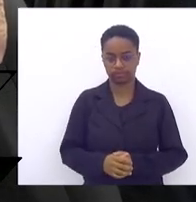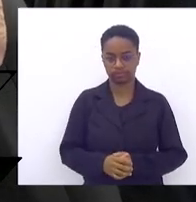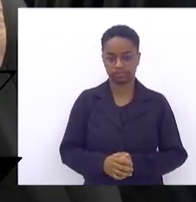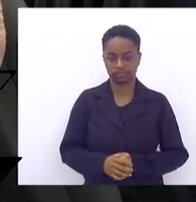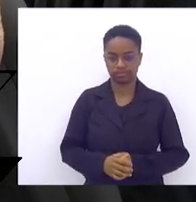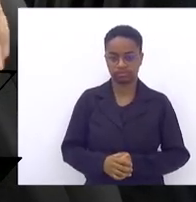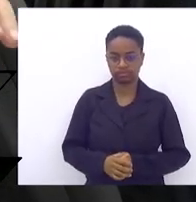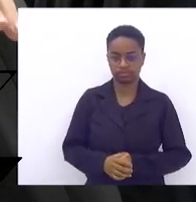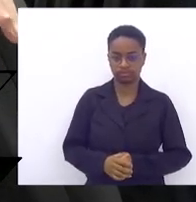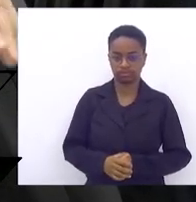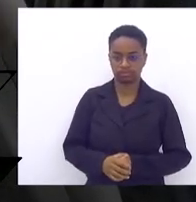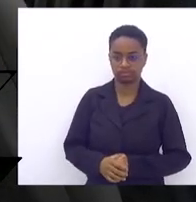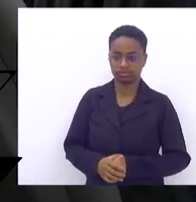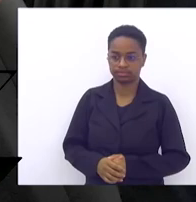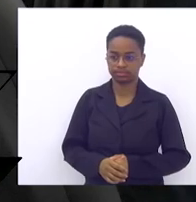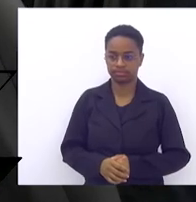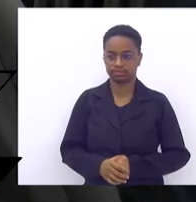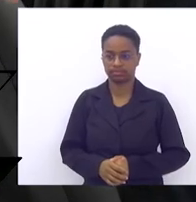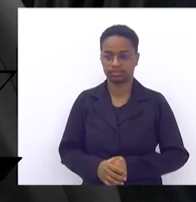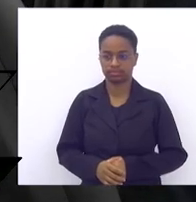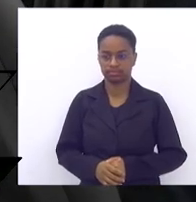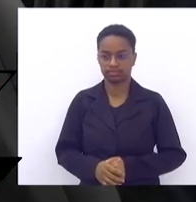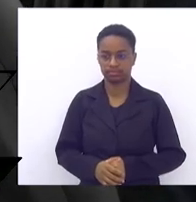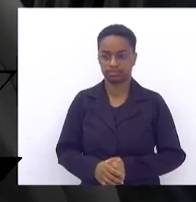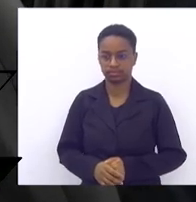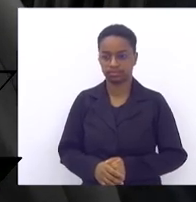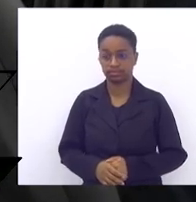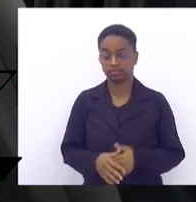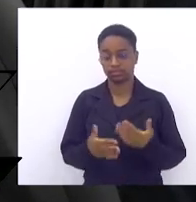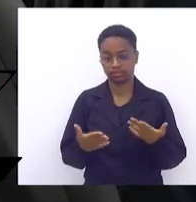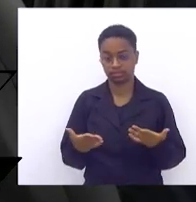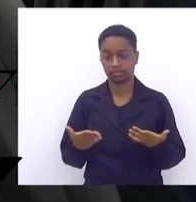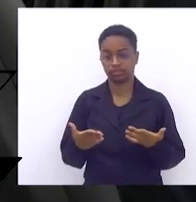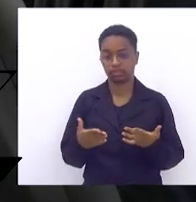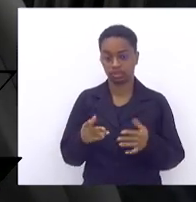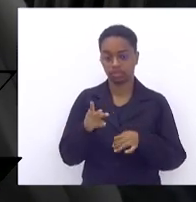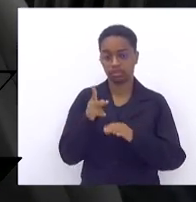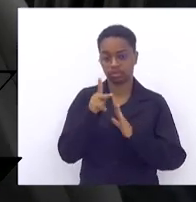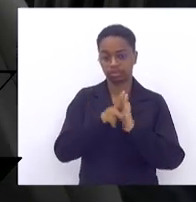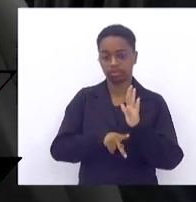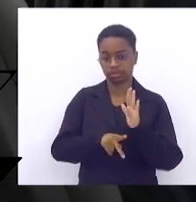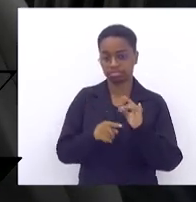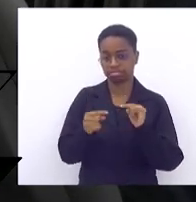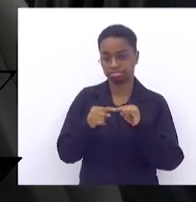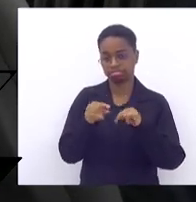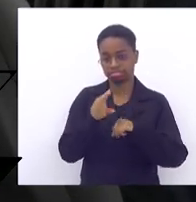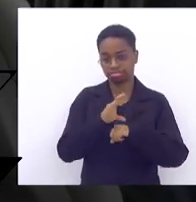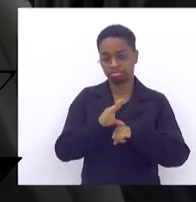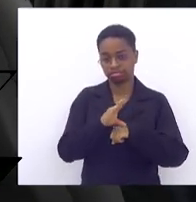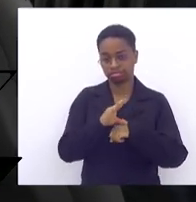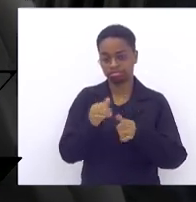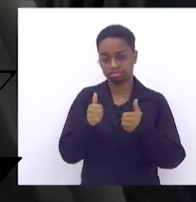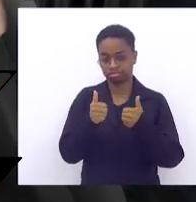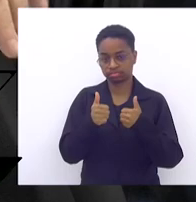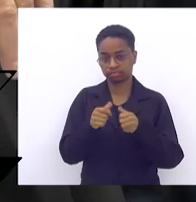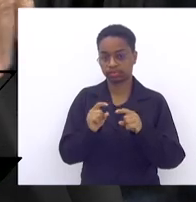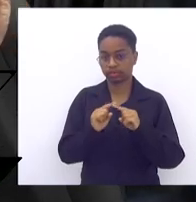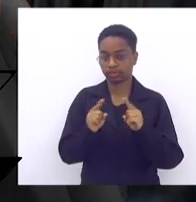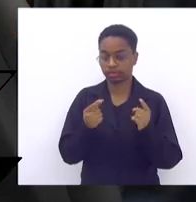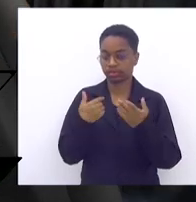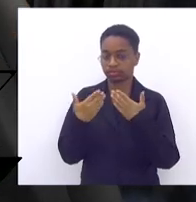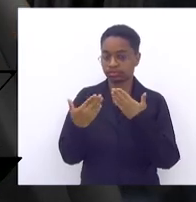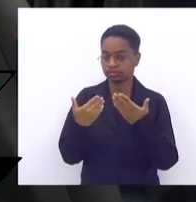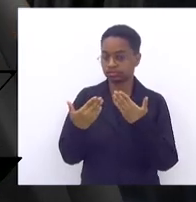Bom, e veio dizer da constitucionalidade do projeto. E, nesta